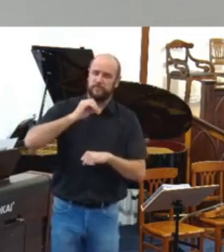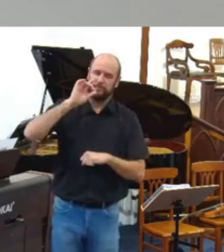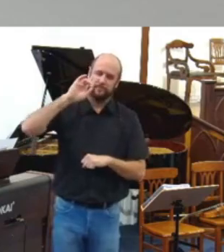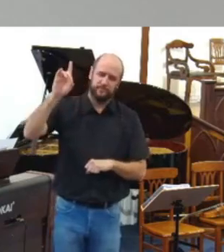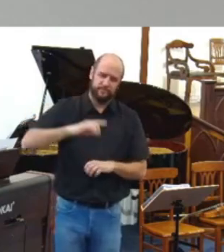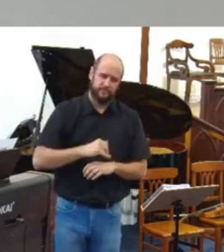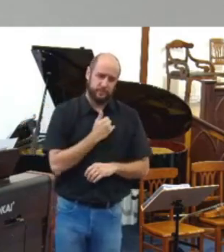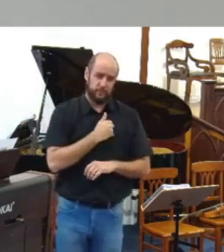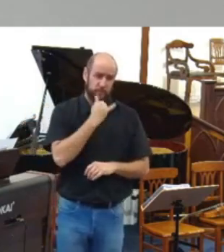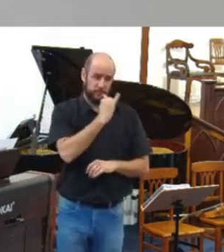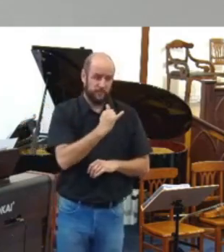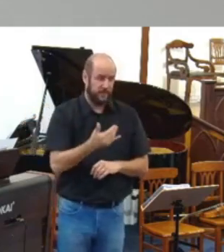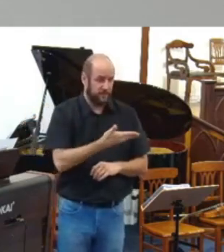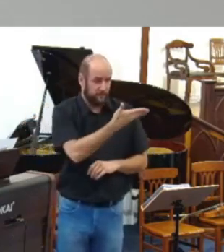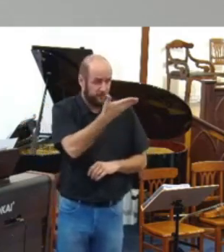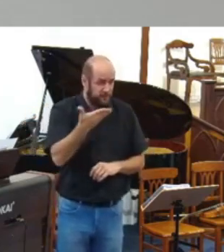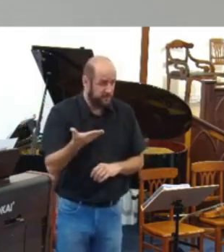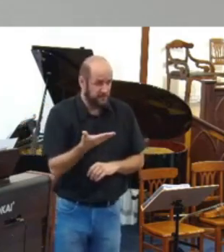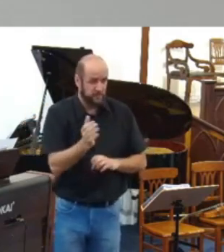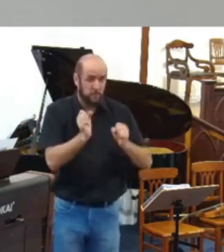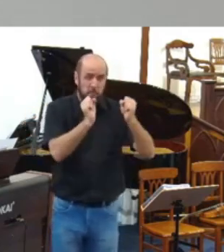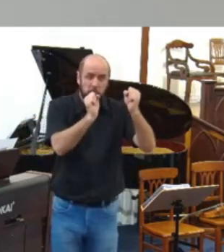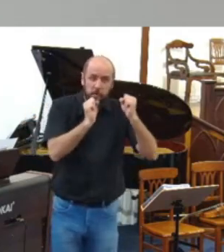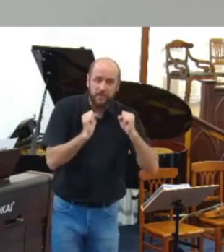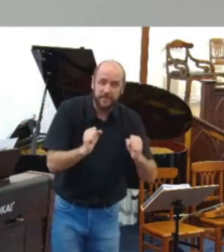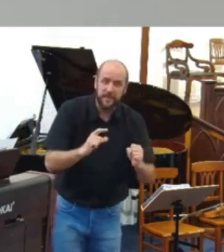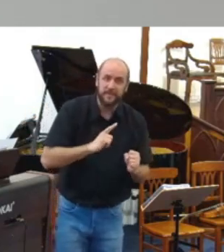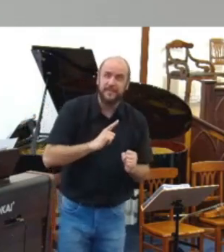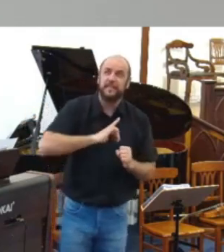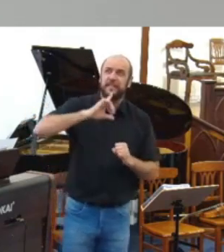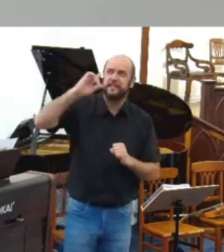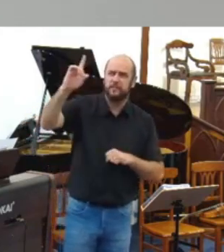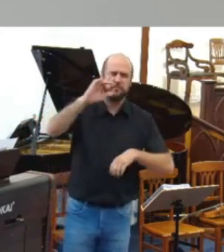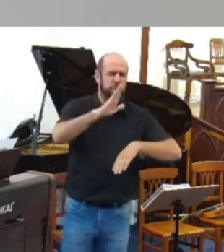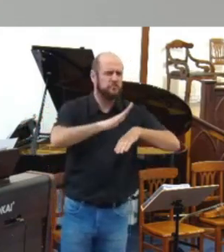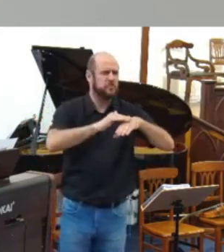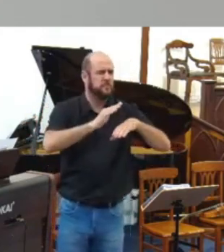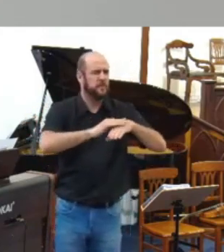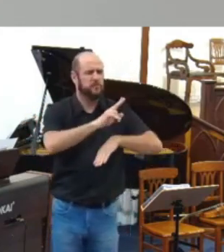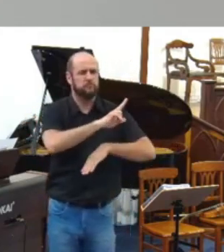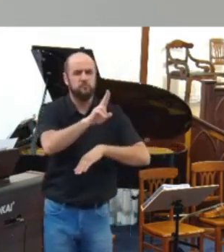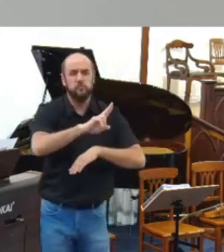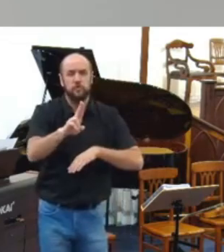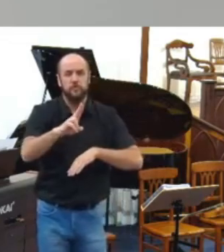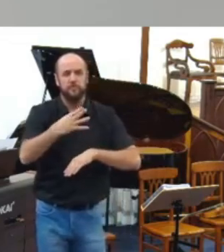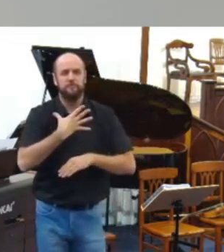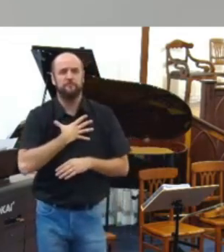João cita: a estes Deus deu-lhes o poder de serem chamados